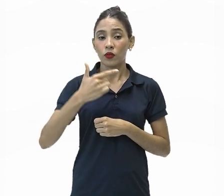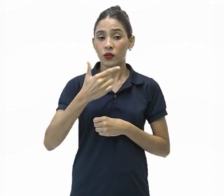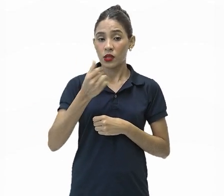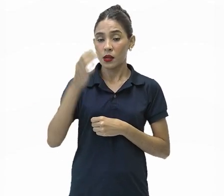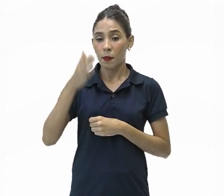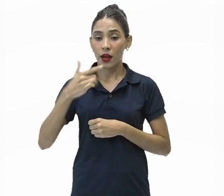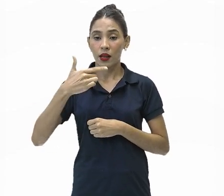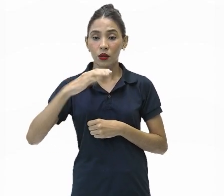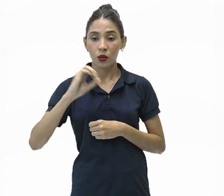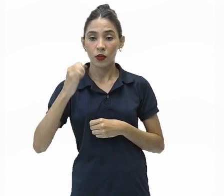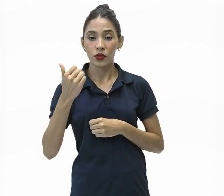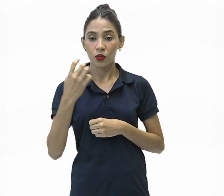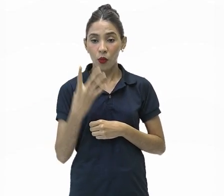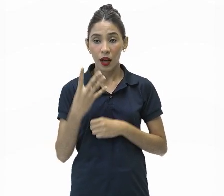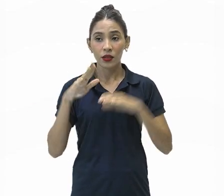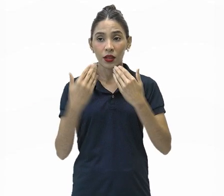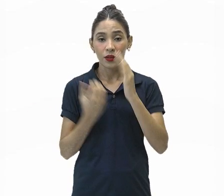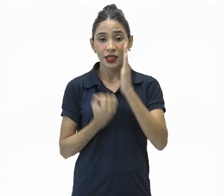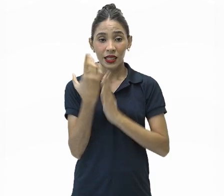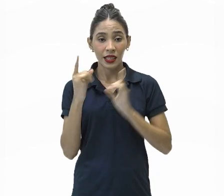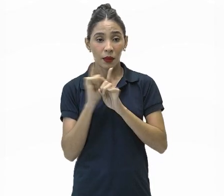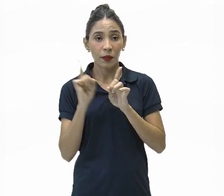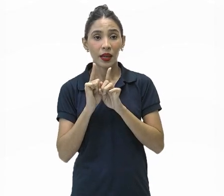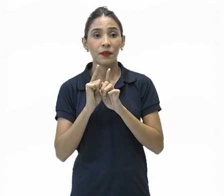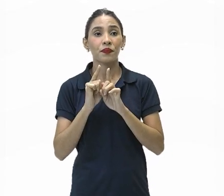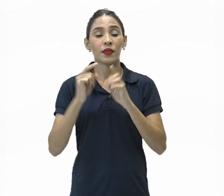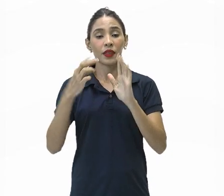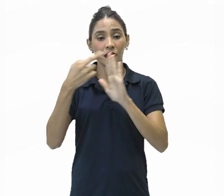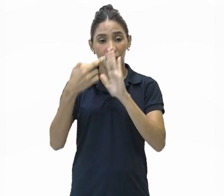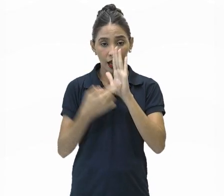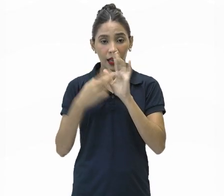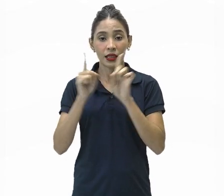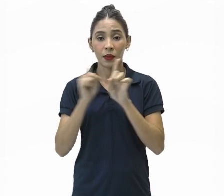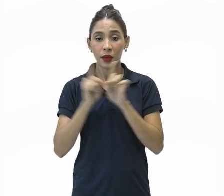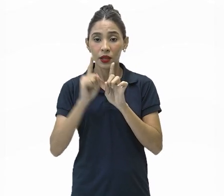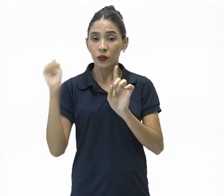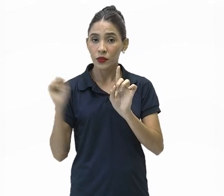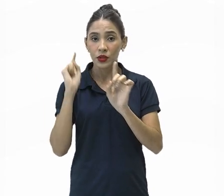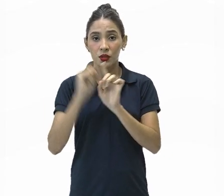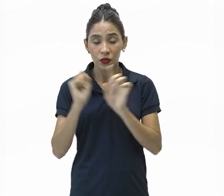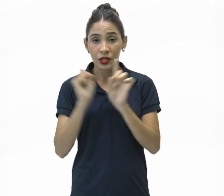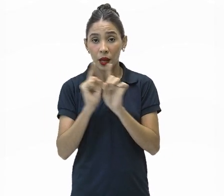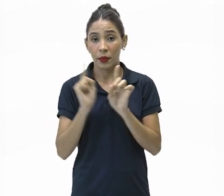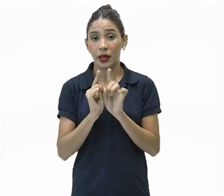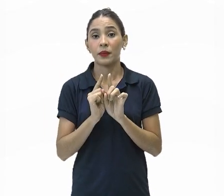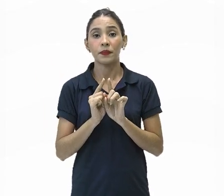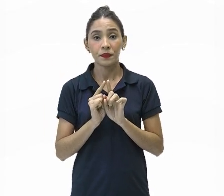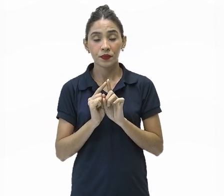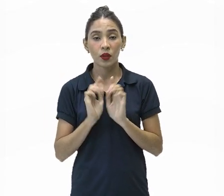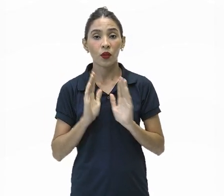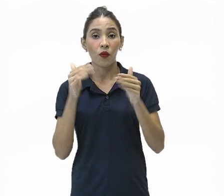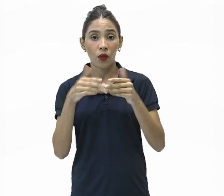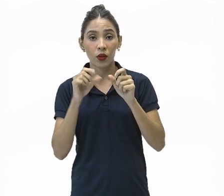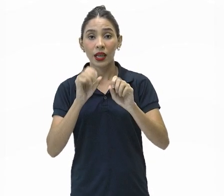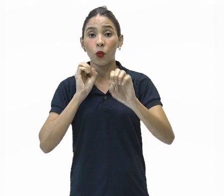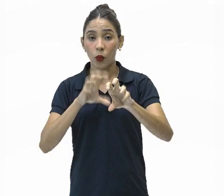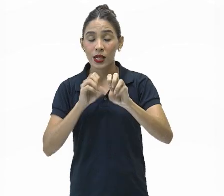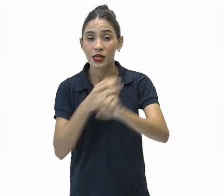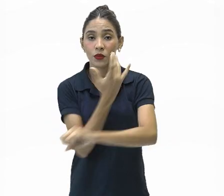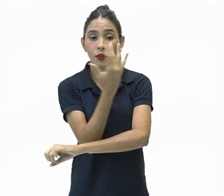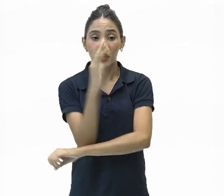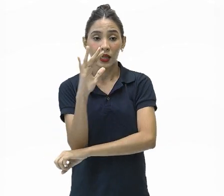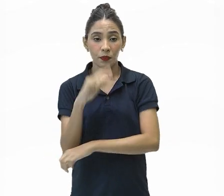14.926. E aí essa lei ela estabelece diretrizes, princípios e objetivos para a educação